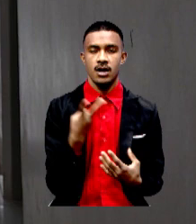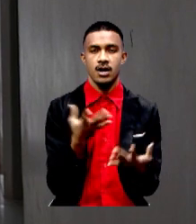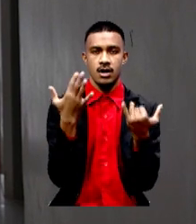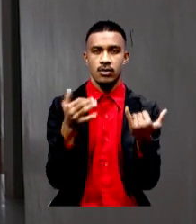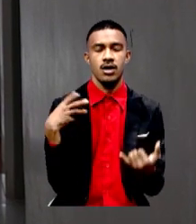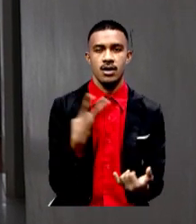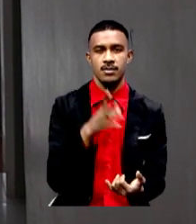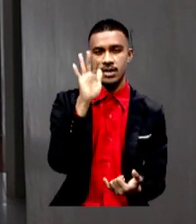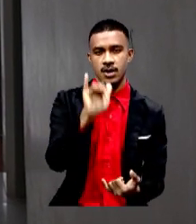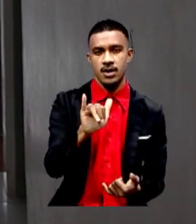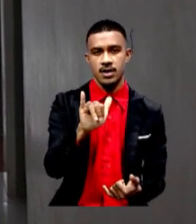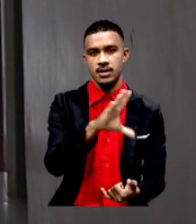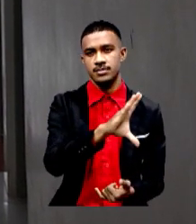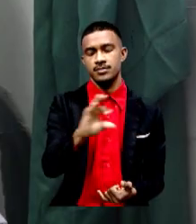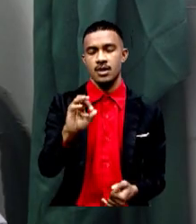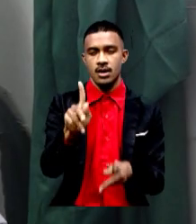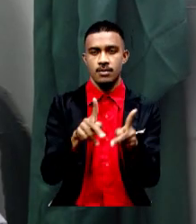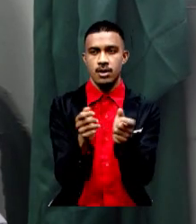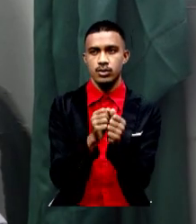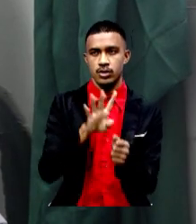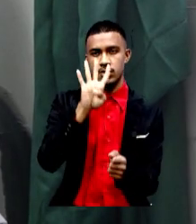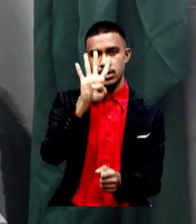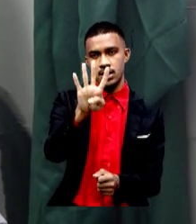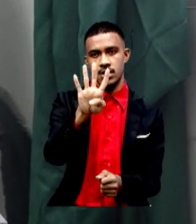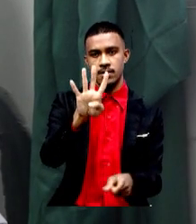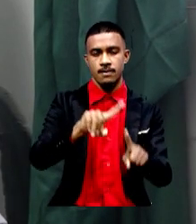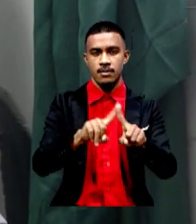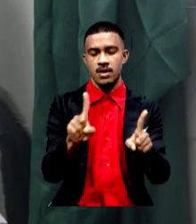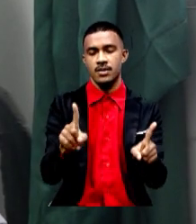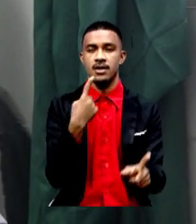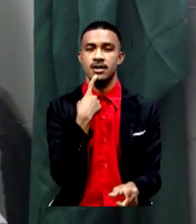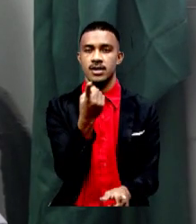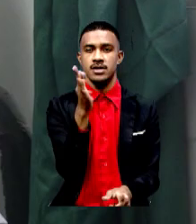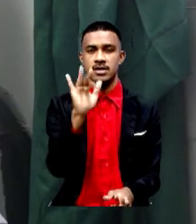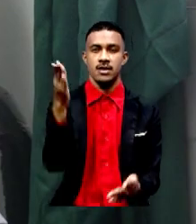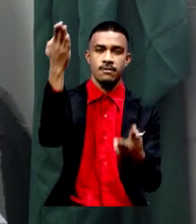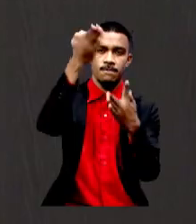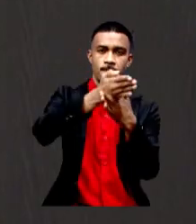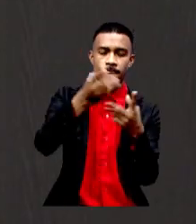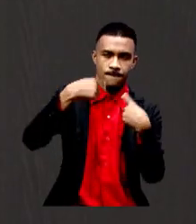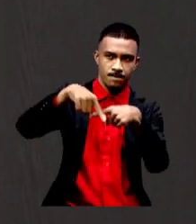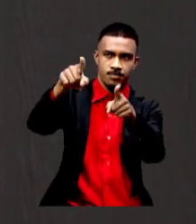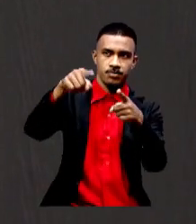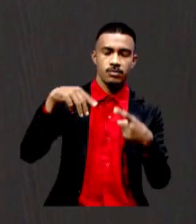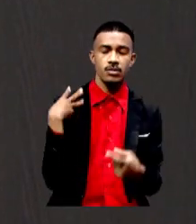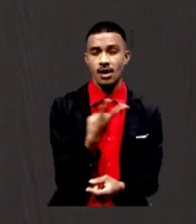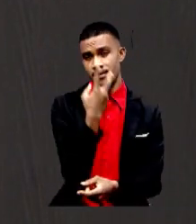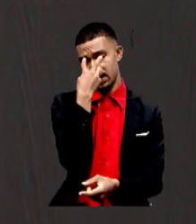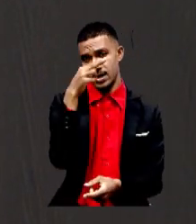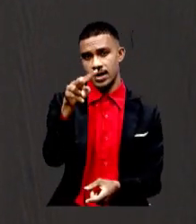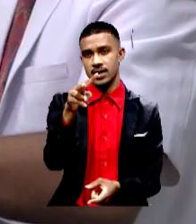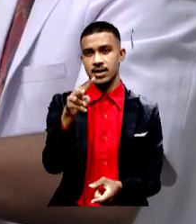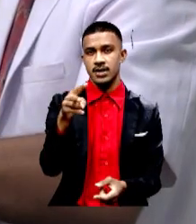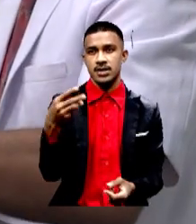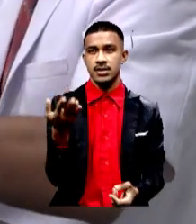renene nine hat mas significa sira tama e sai o engira me are kata sira ni quadro